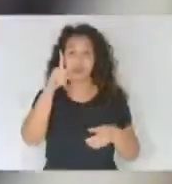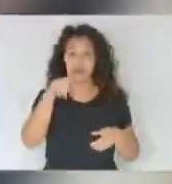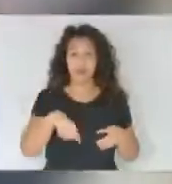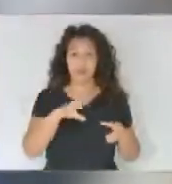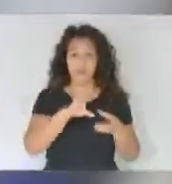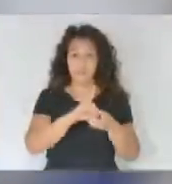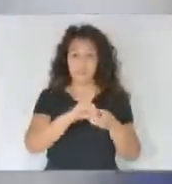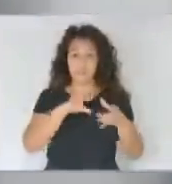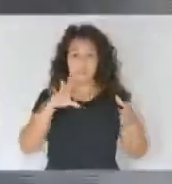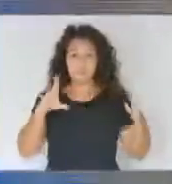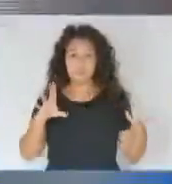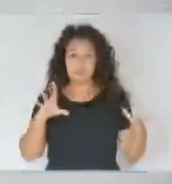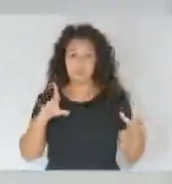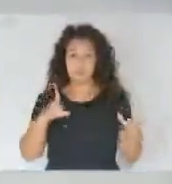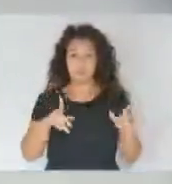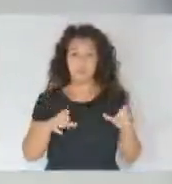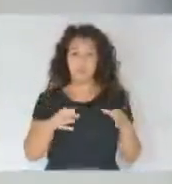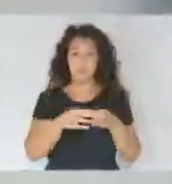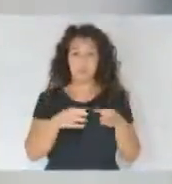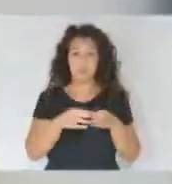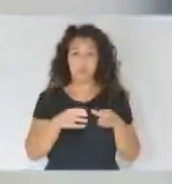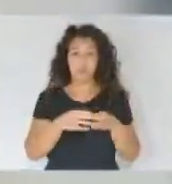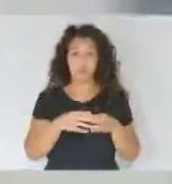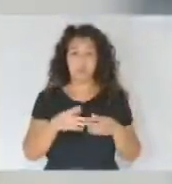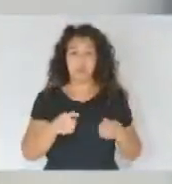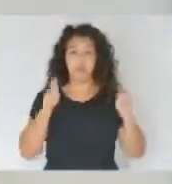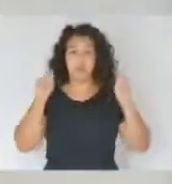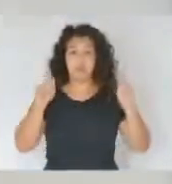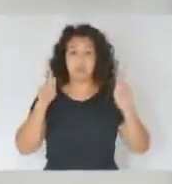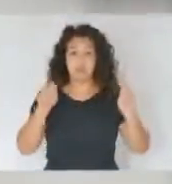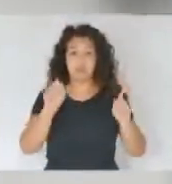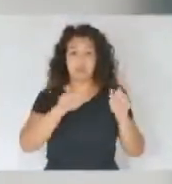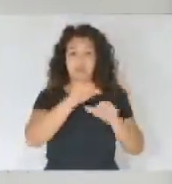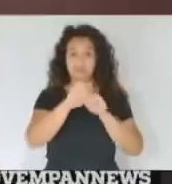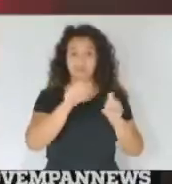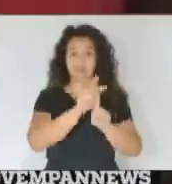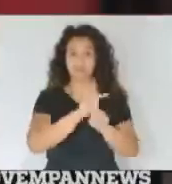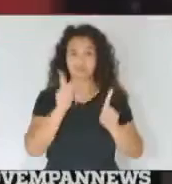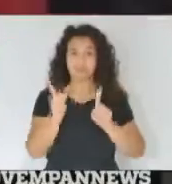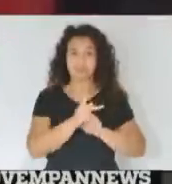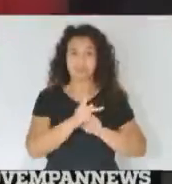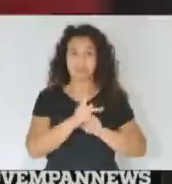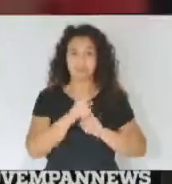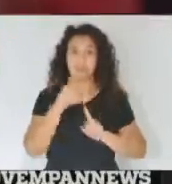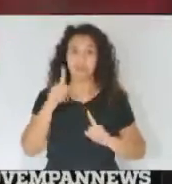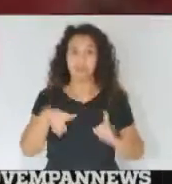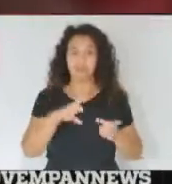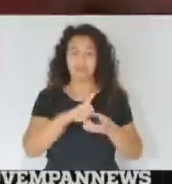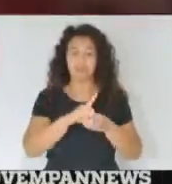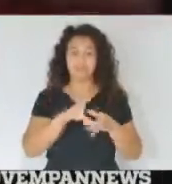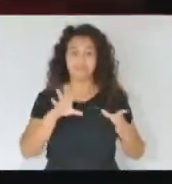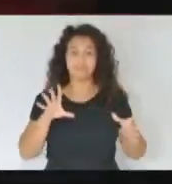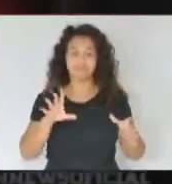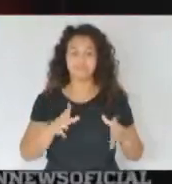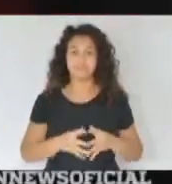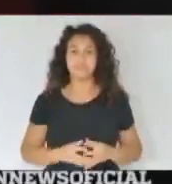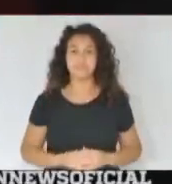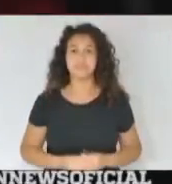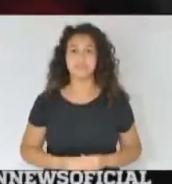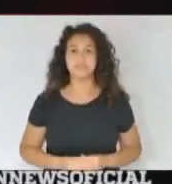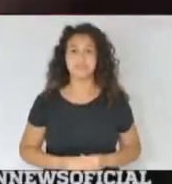lá protestando contra a reforma da Previdência. Isso aqui é democracia.